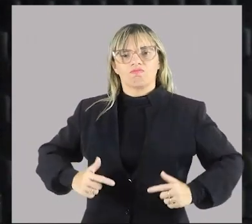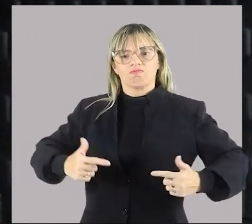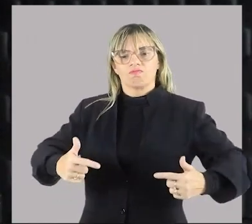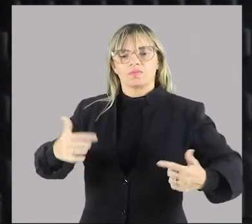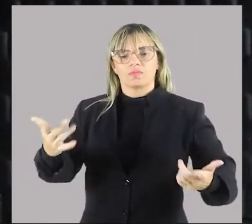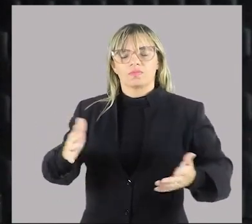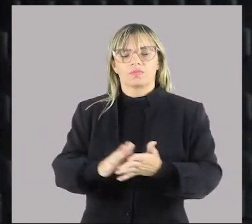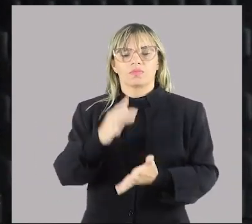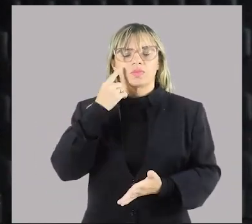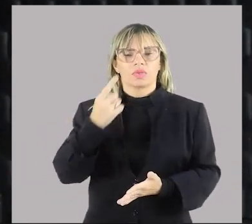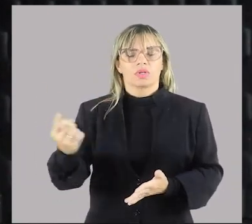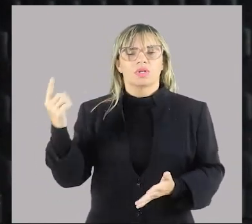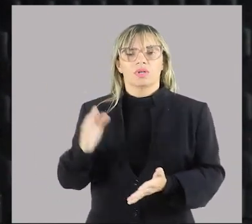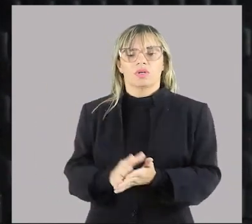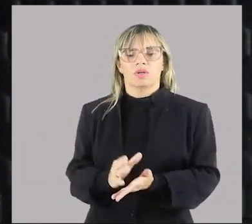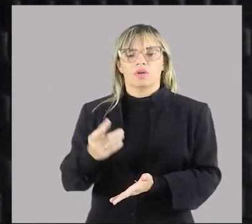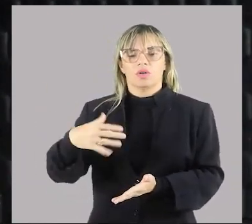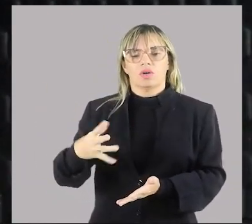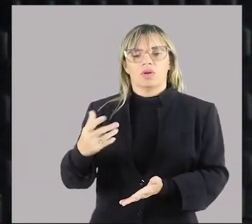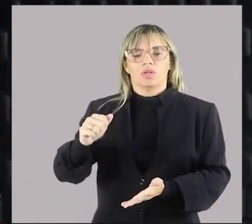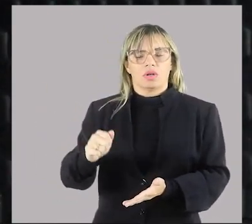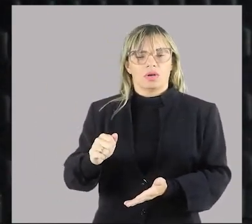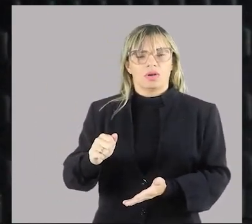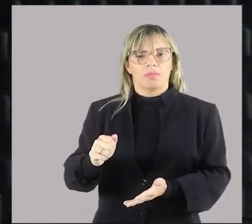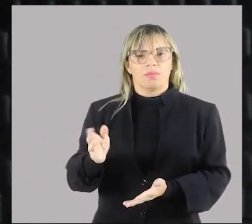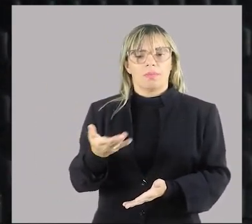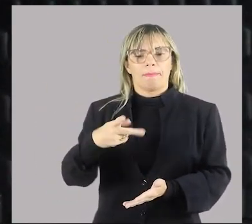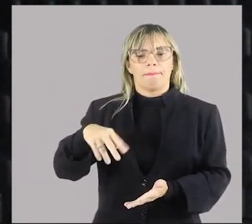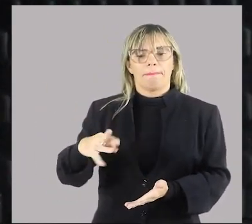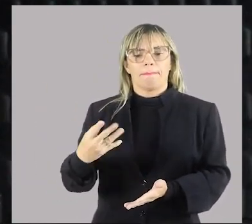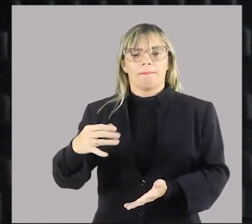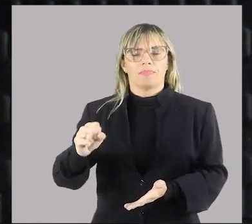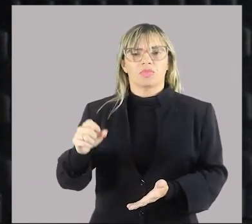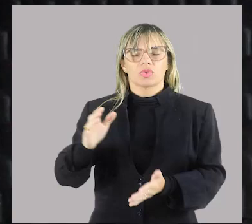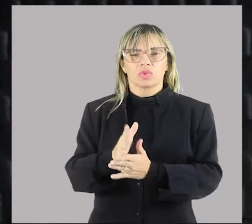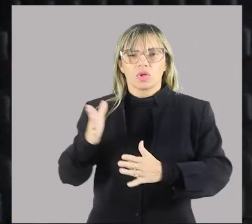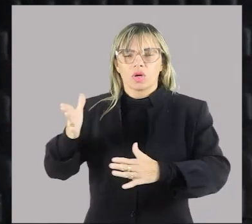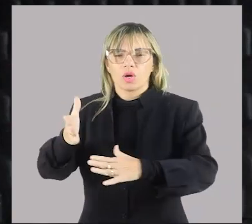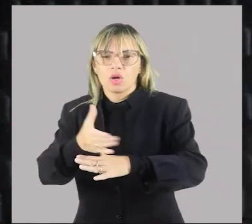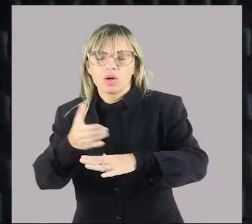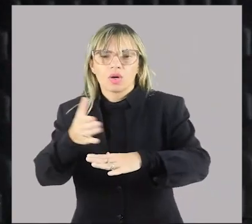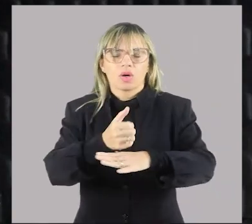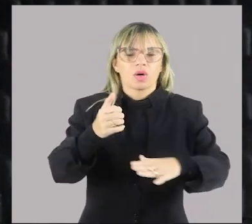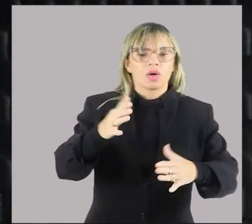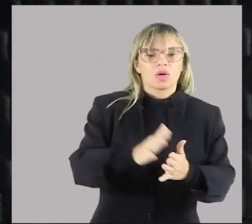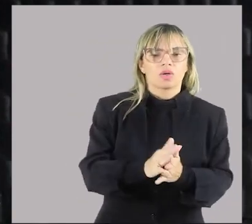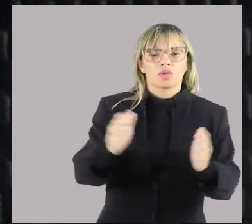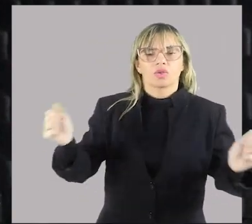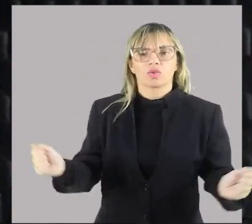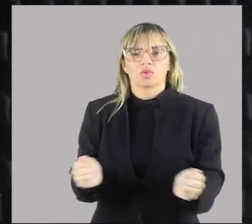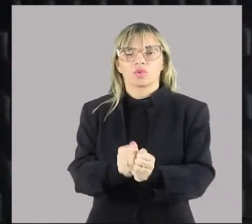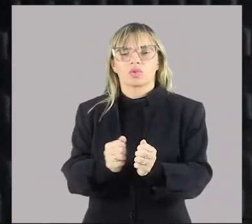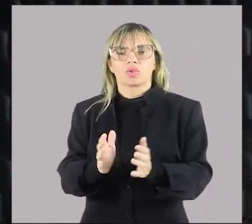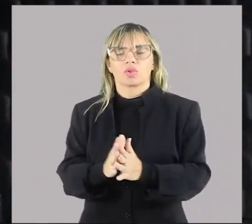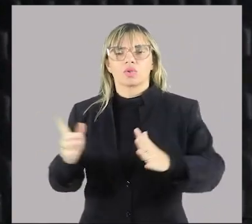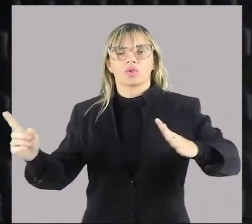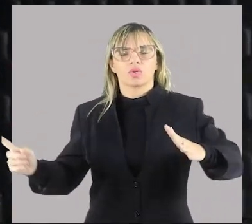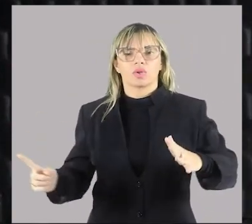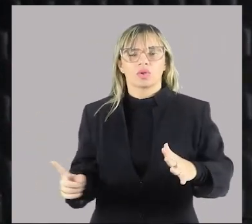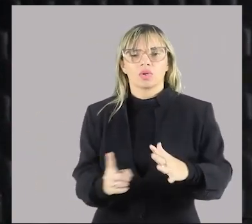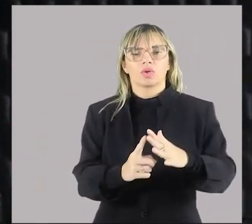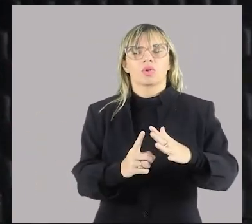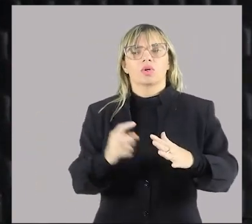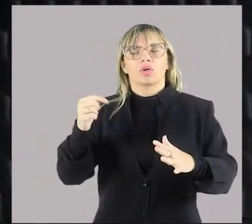acabou arregimentando, que acabou buscando, integrando setores do